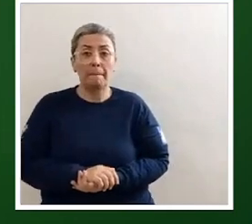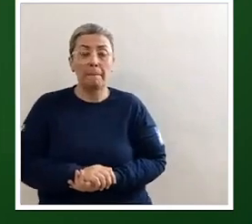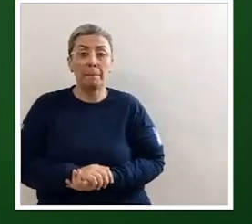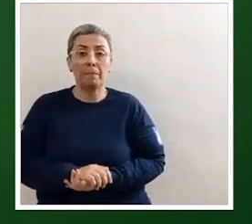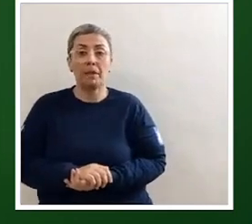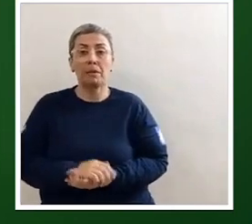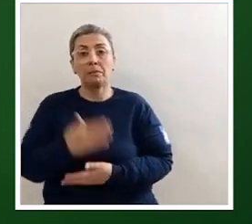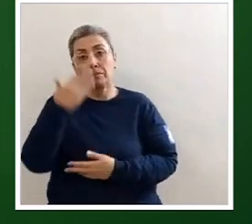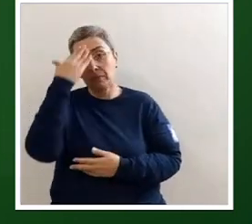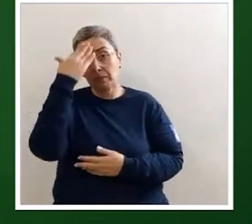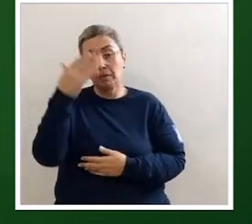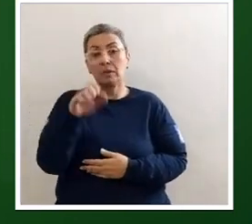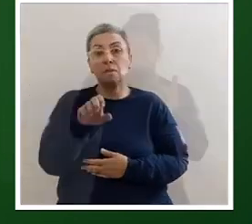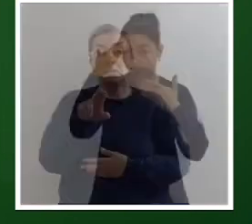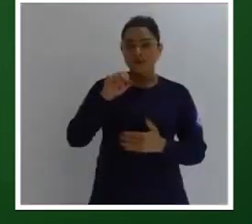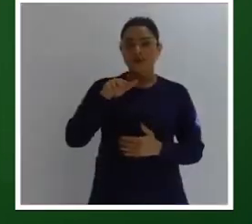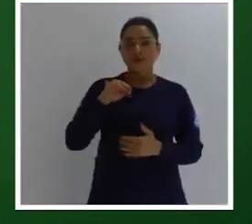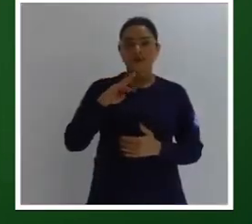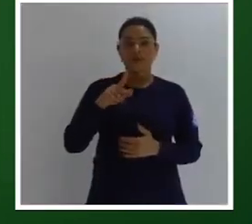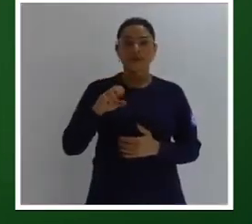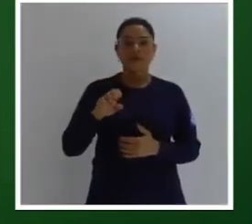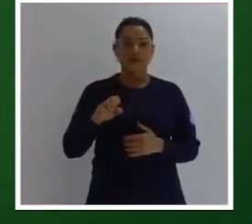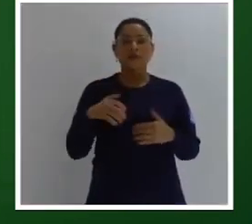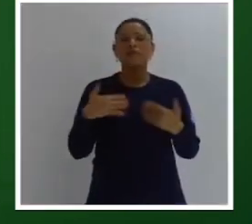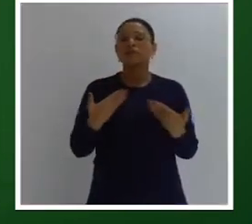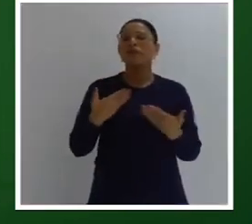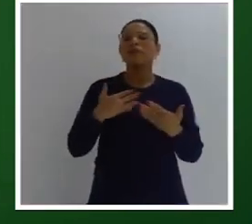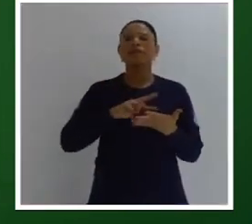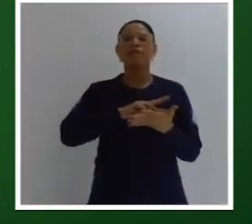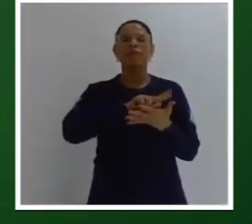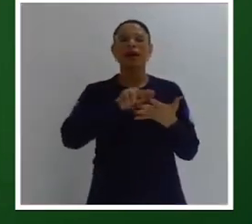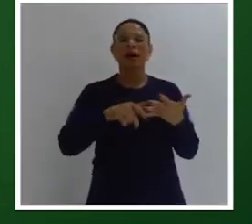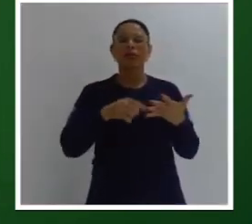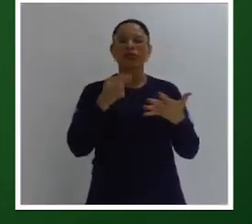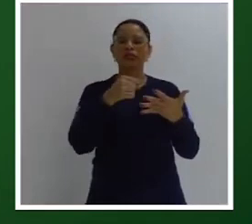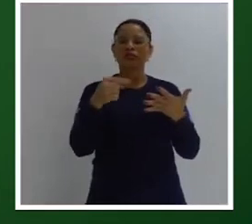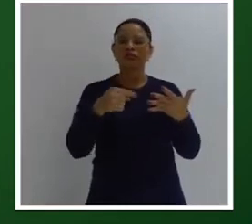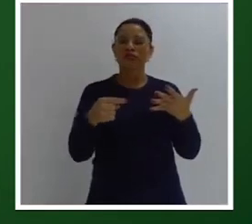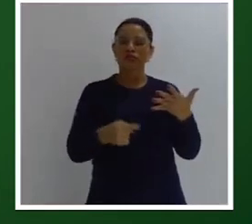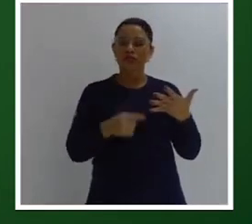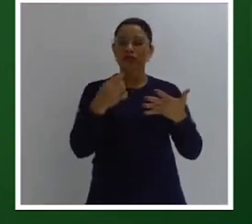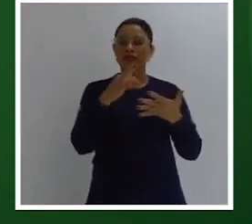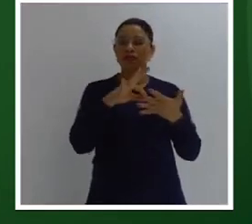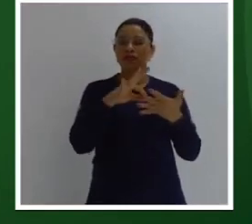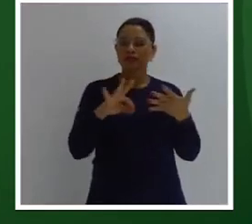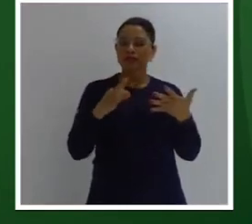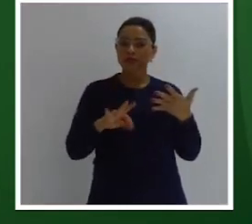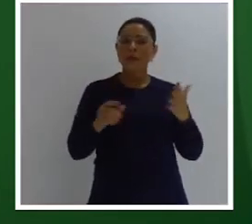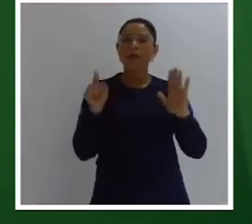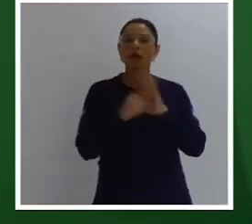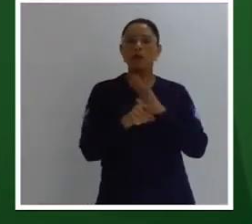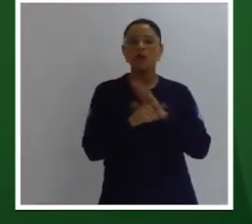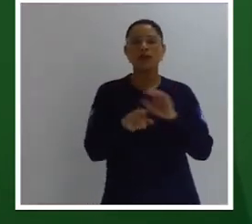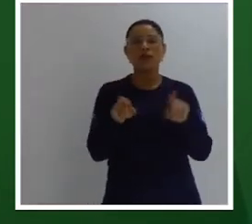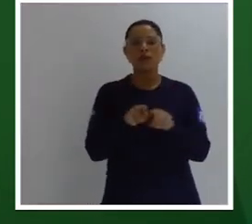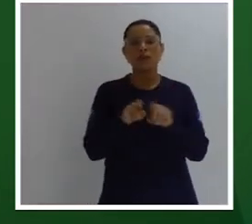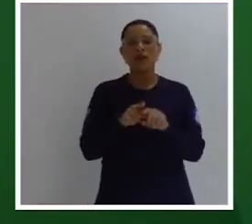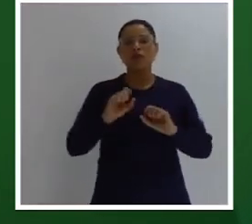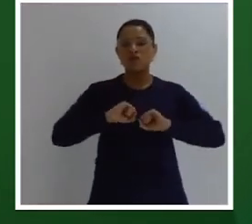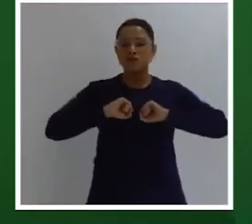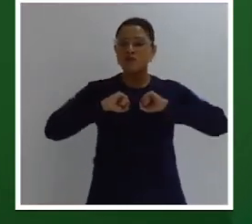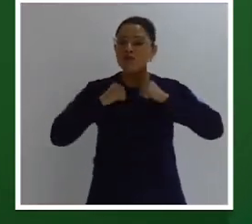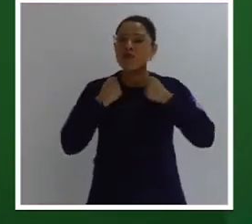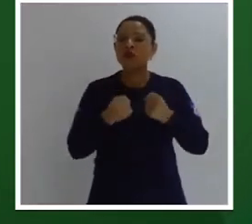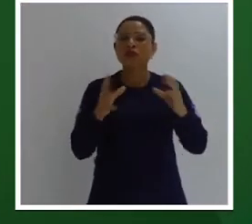Obrigado Eunice bom tem vários comentários aqui tem várias perguntas a gente tá fazendo aqui um esforço para